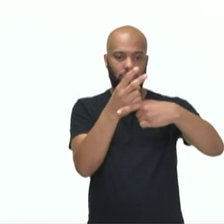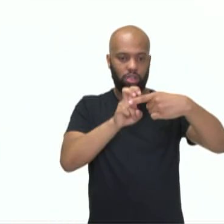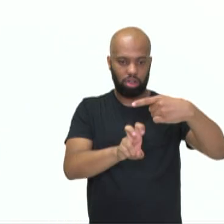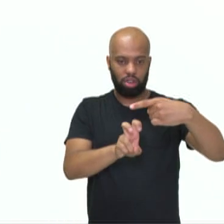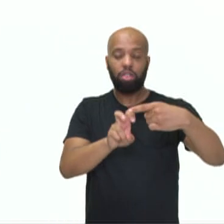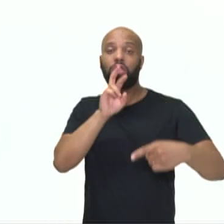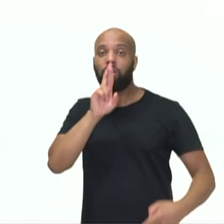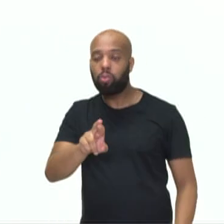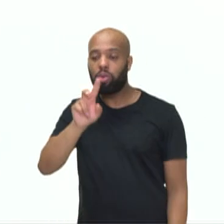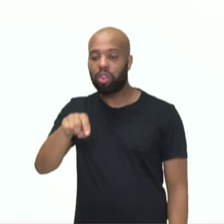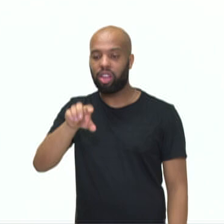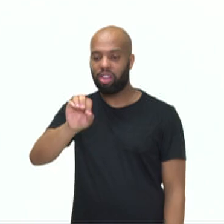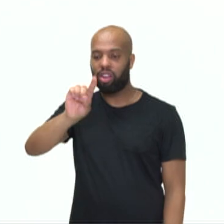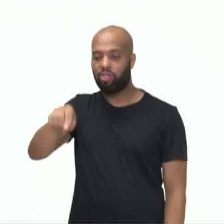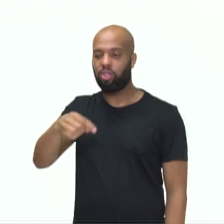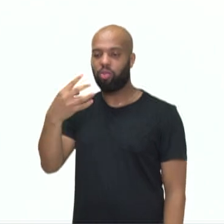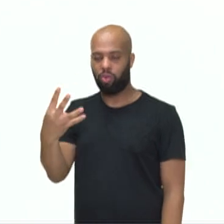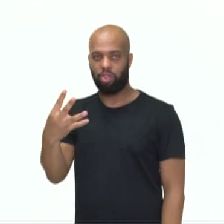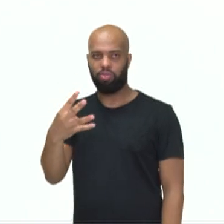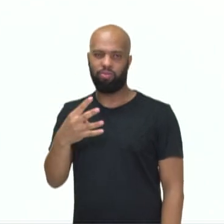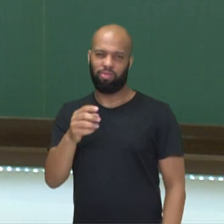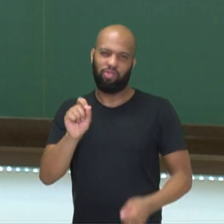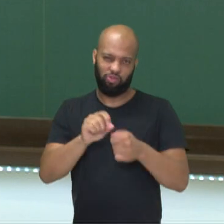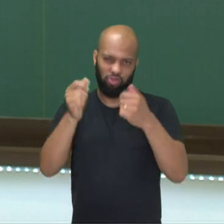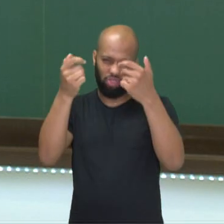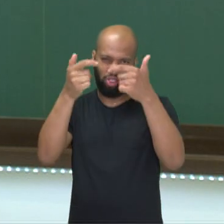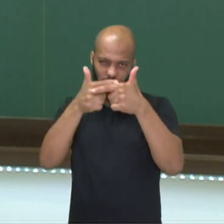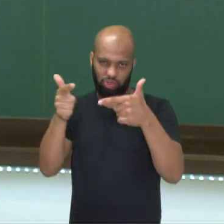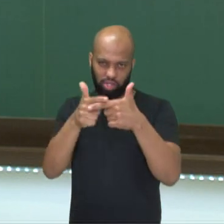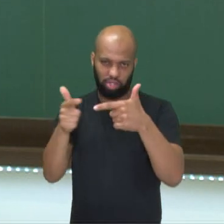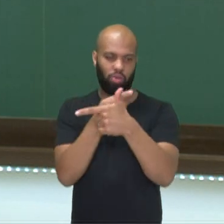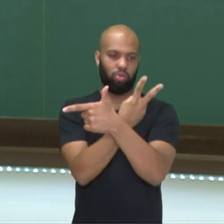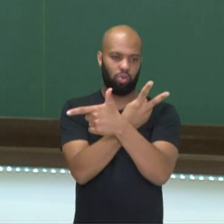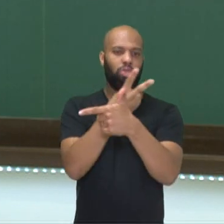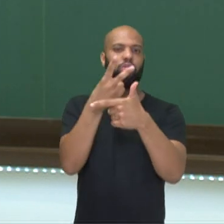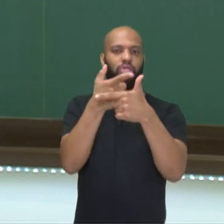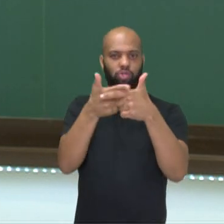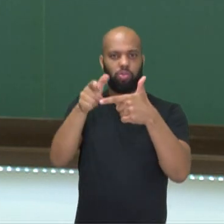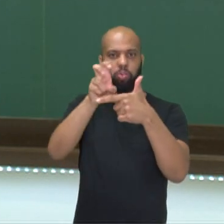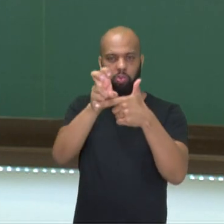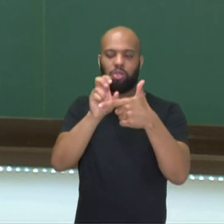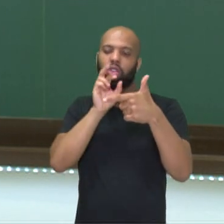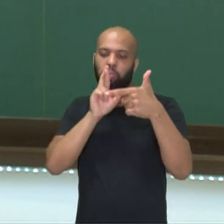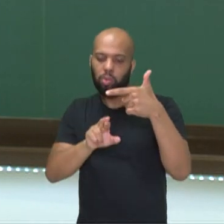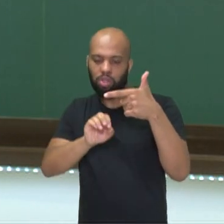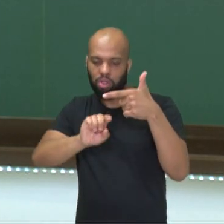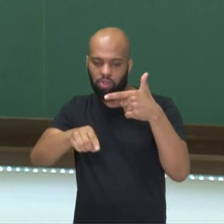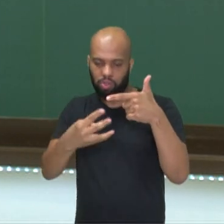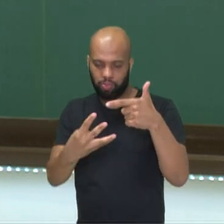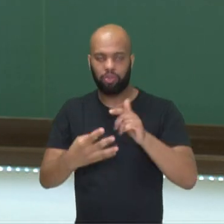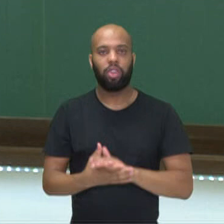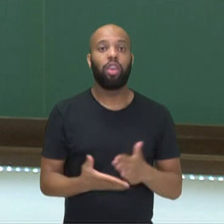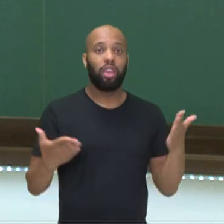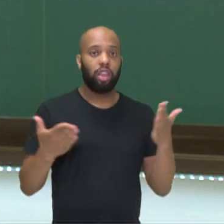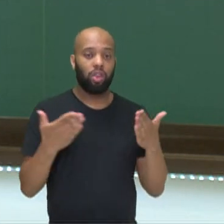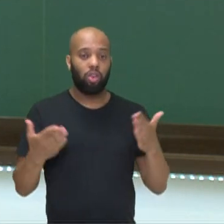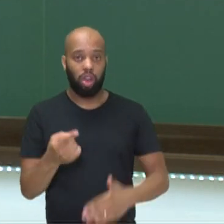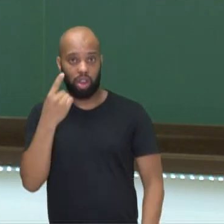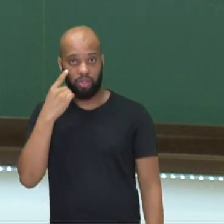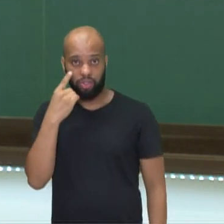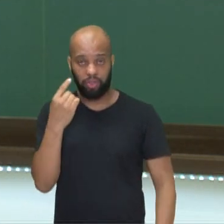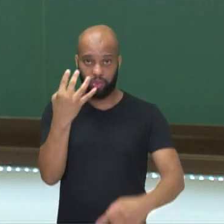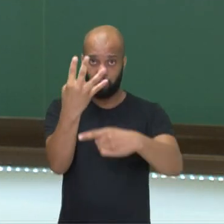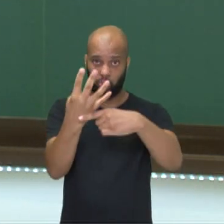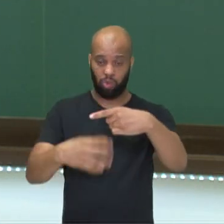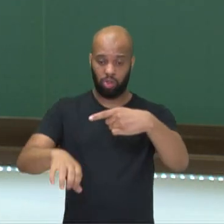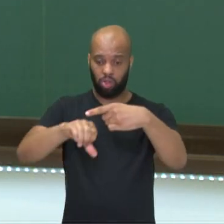igual a 0,4, ou 4 décimos. Ok? Agora, quando eu transformo 4/9 em